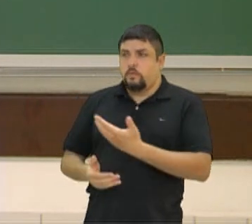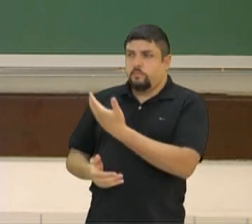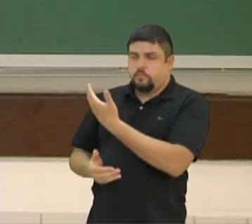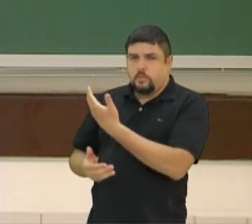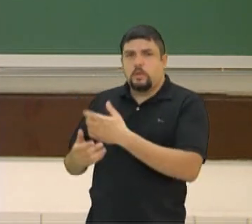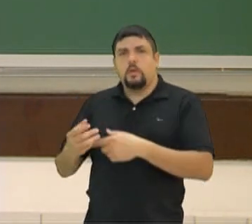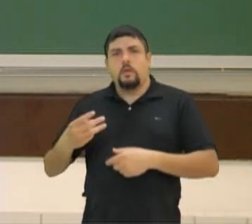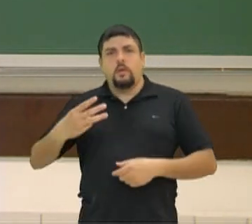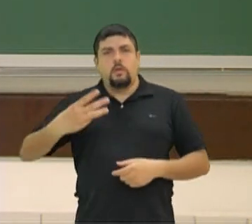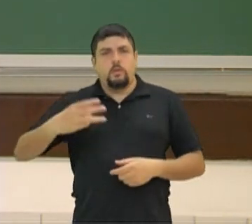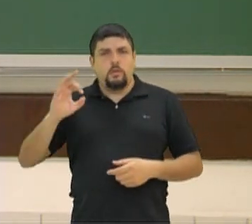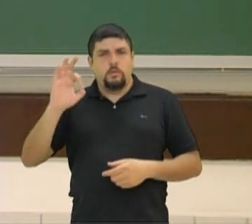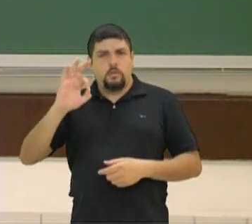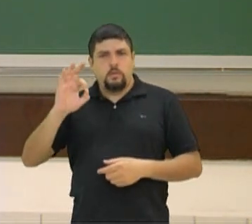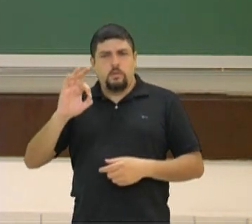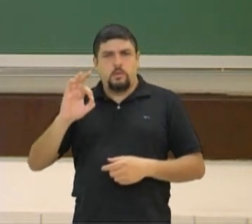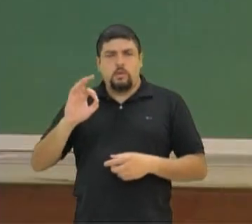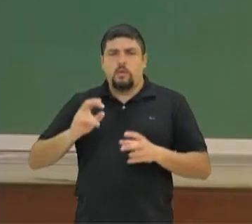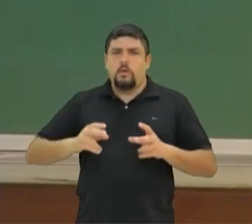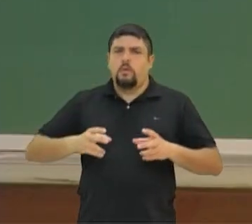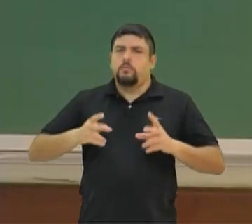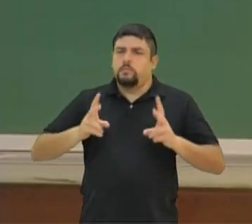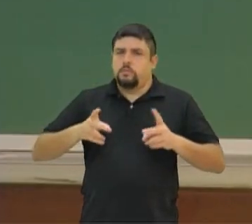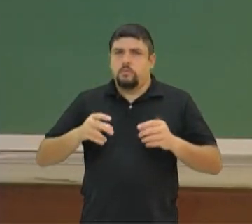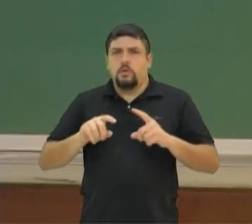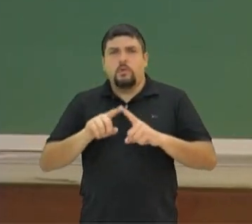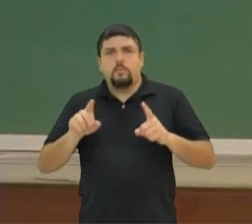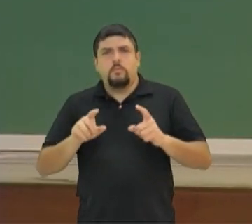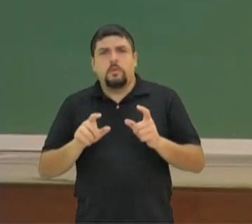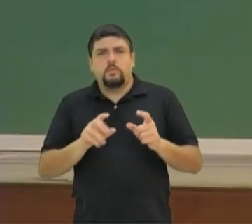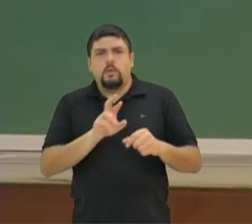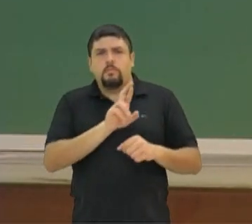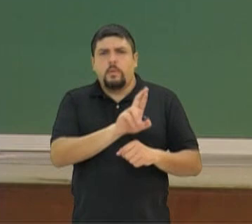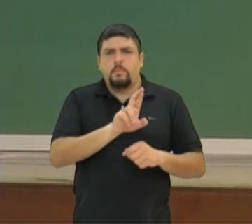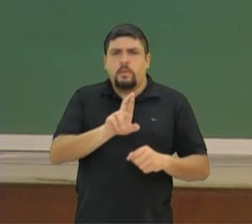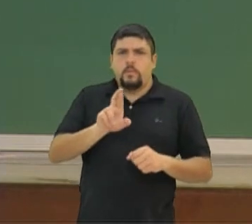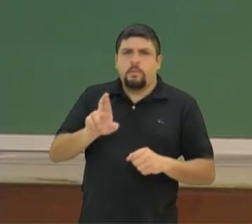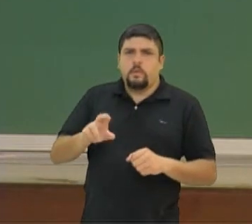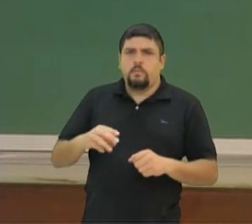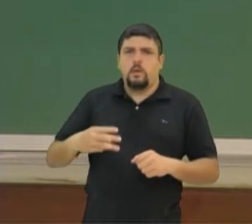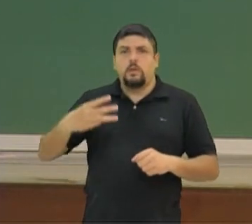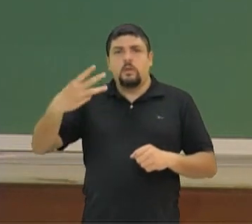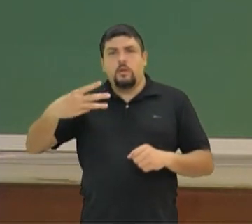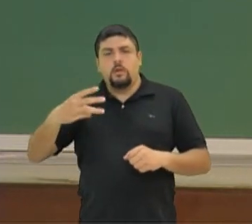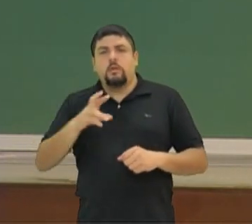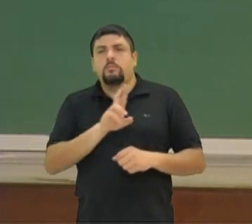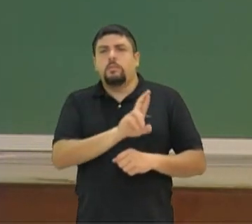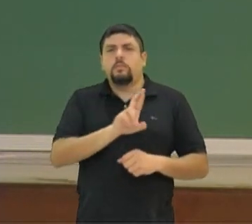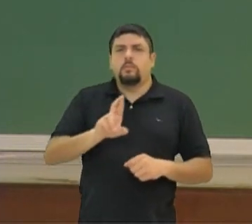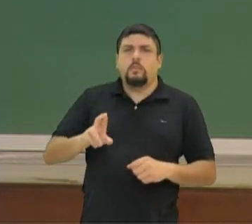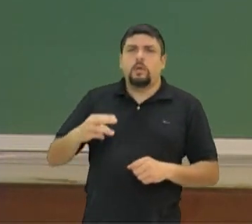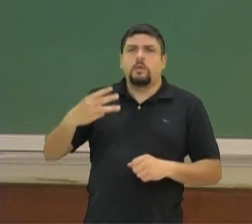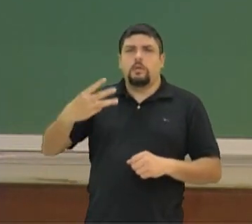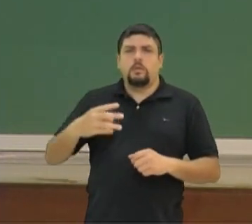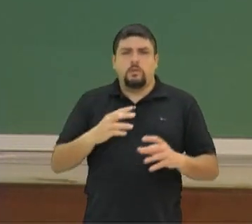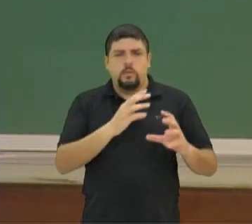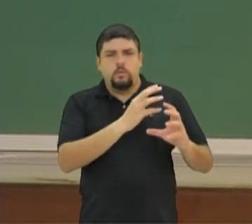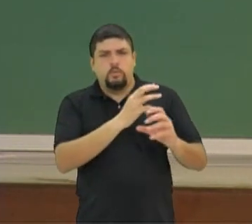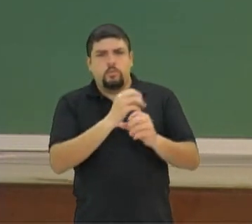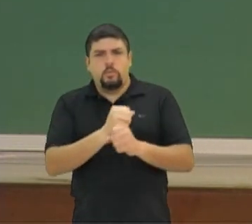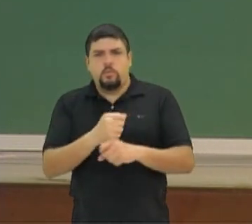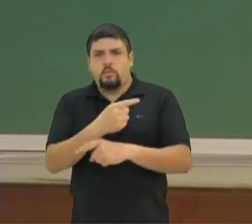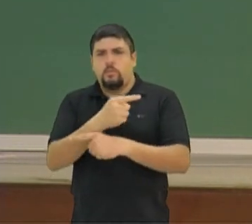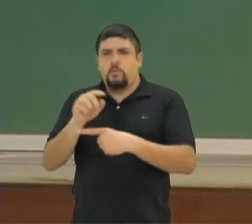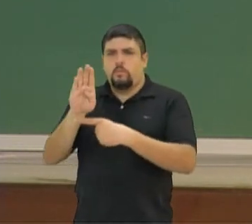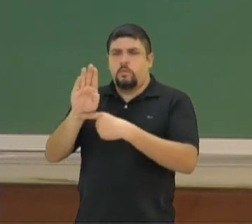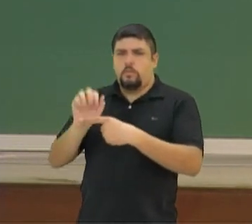tipo de relação, só que aqui você tem mais raízes. Terceiro grau, quantas raízes você teria? 3. Então a soma das três raízes é menos b sobre